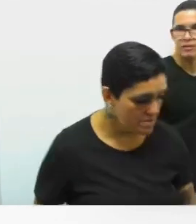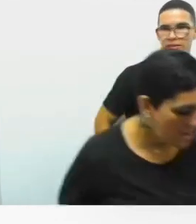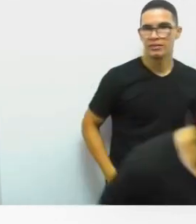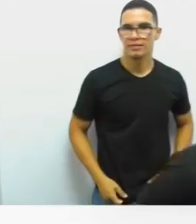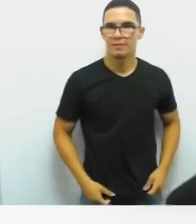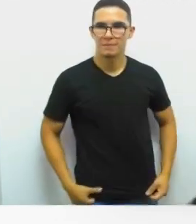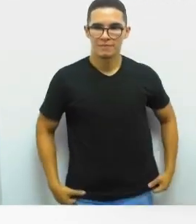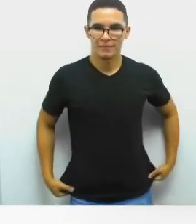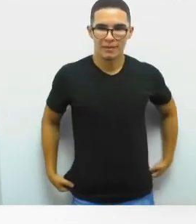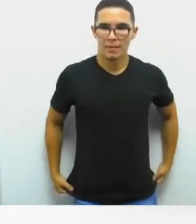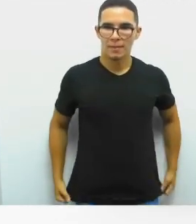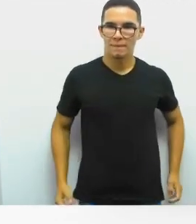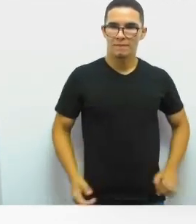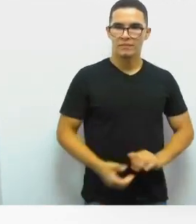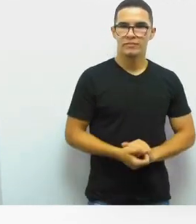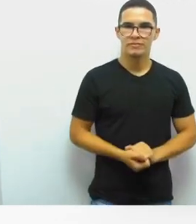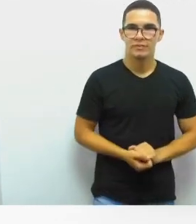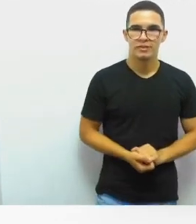Jorginho.